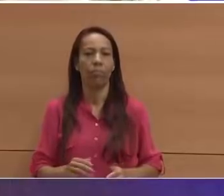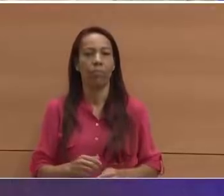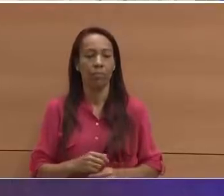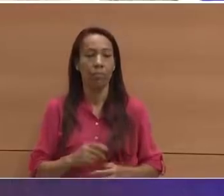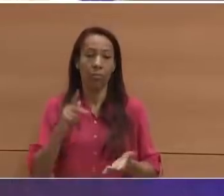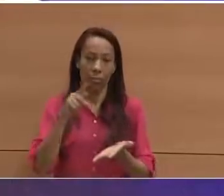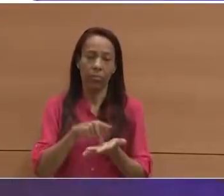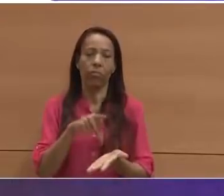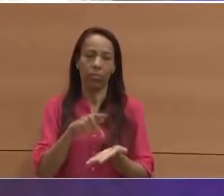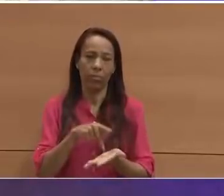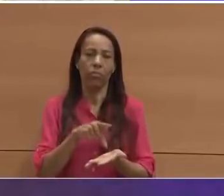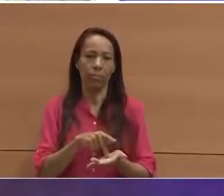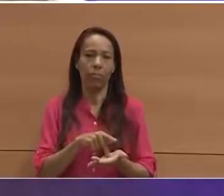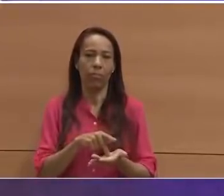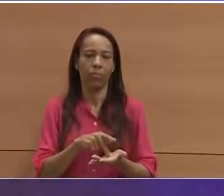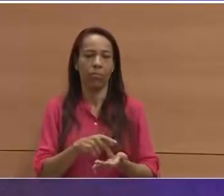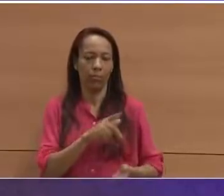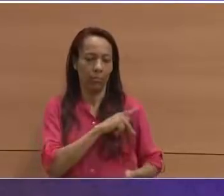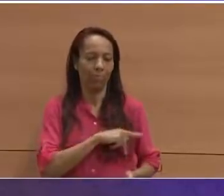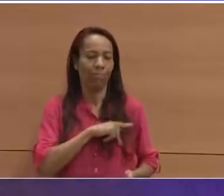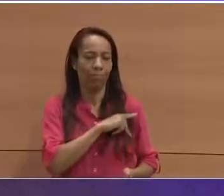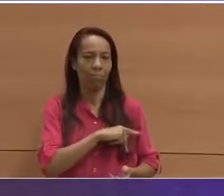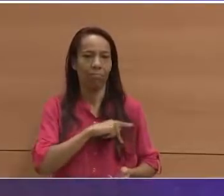fato foi martirizado no ano